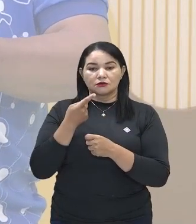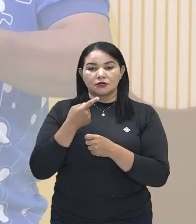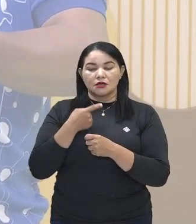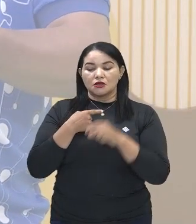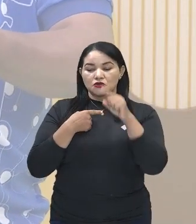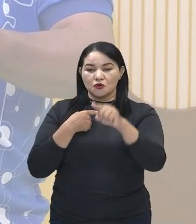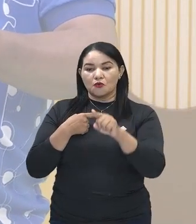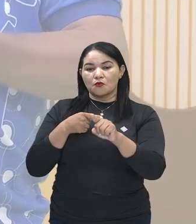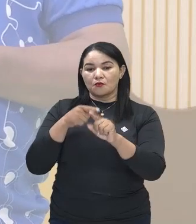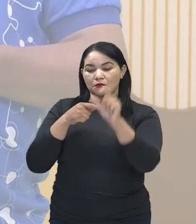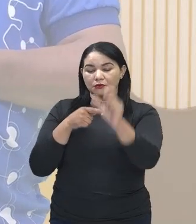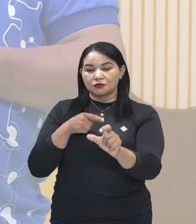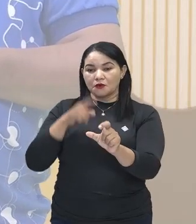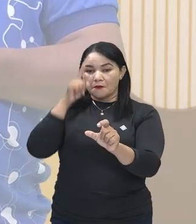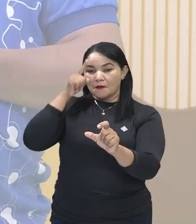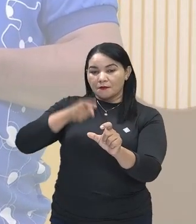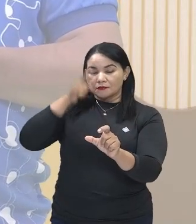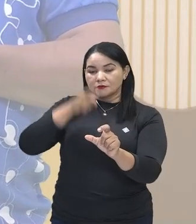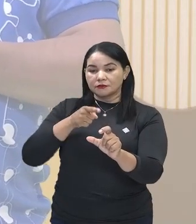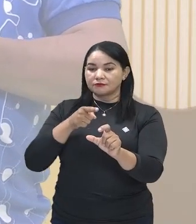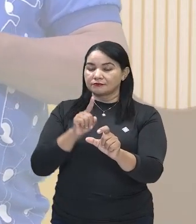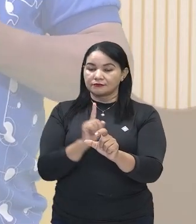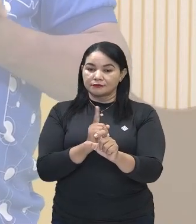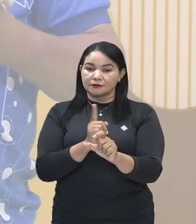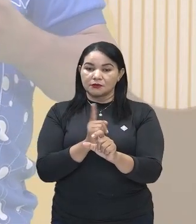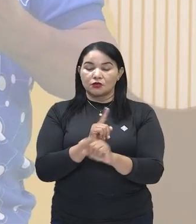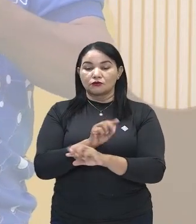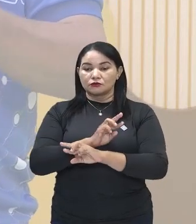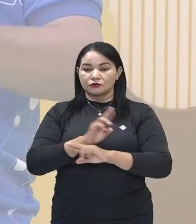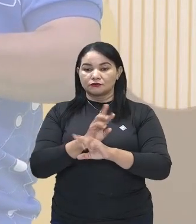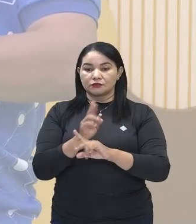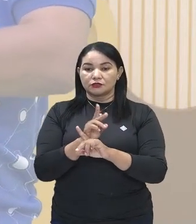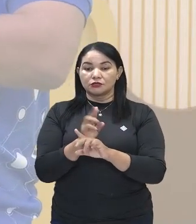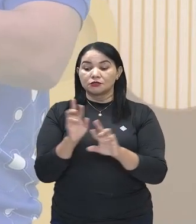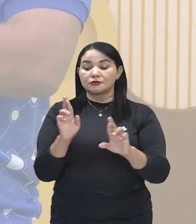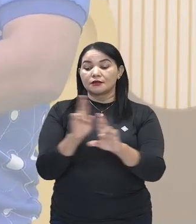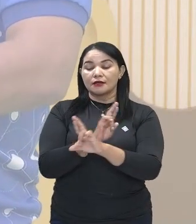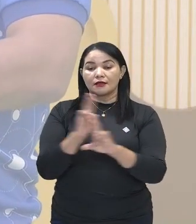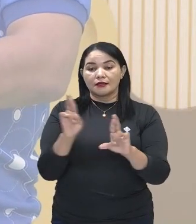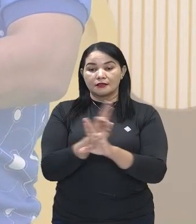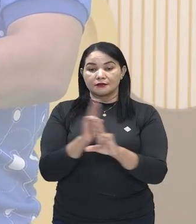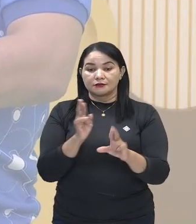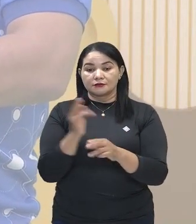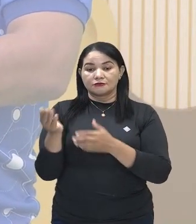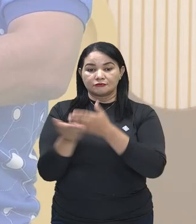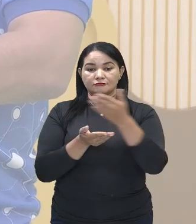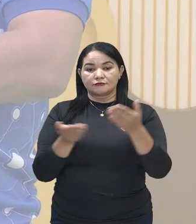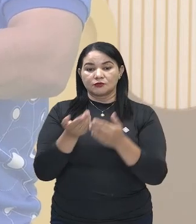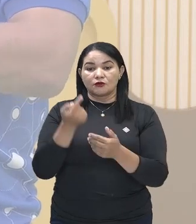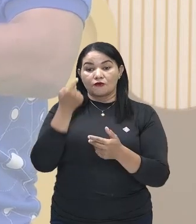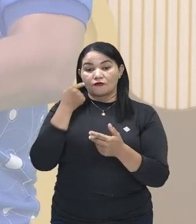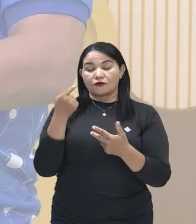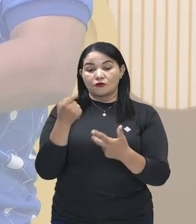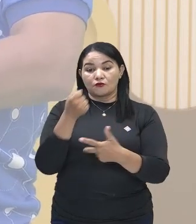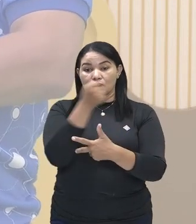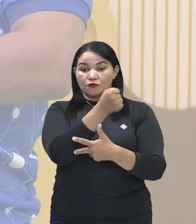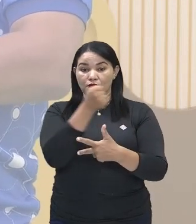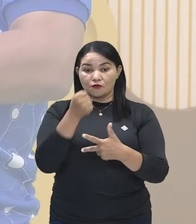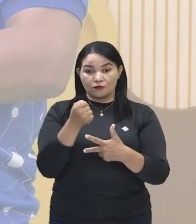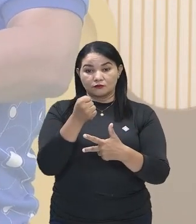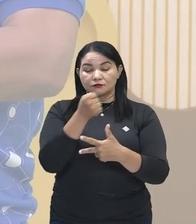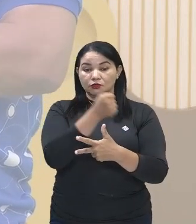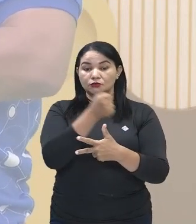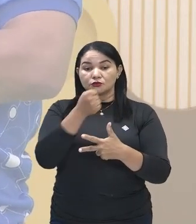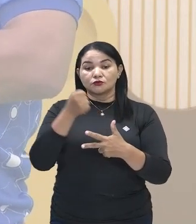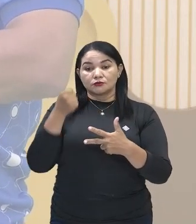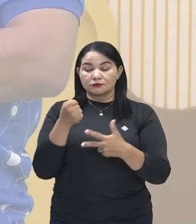é o poder, né, da relação. Por isso que nós temos aqui, ó, os poderes. Né? Nós temos 3 poderes